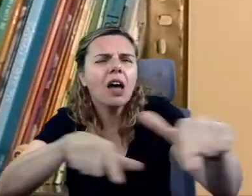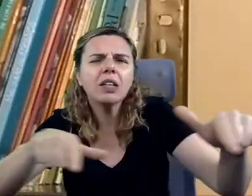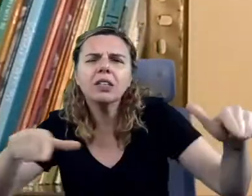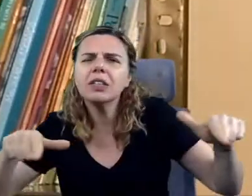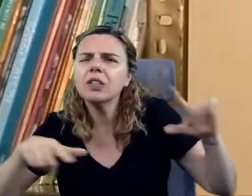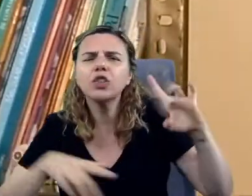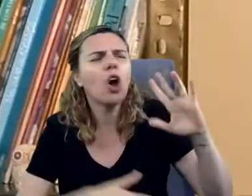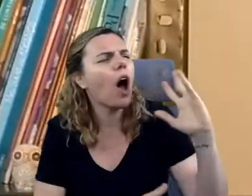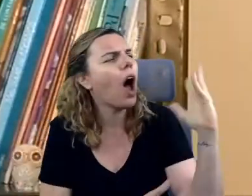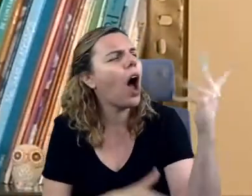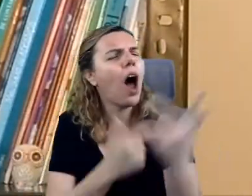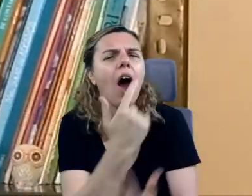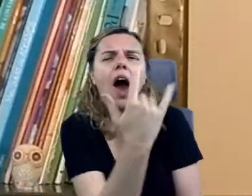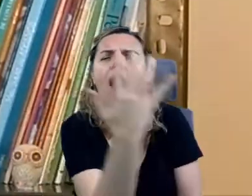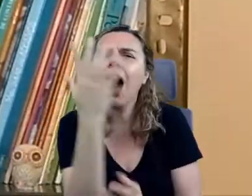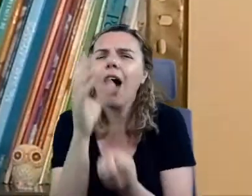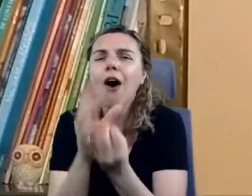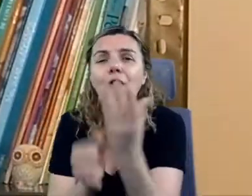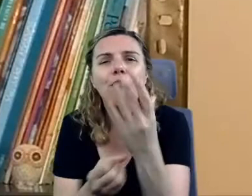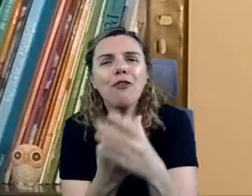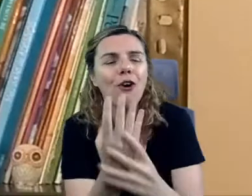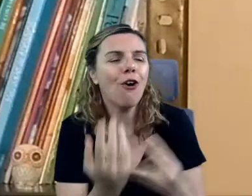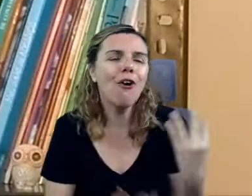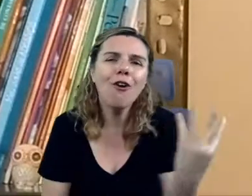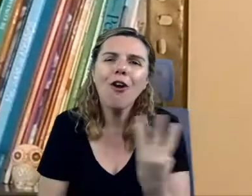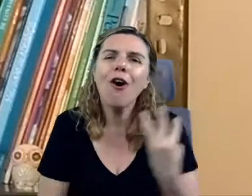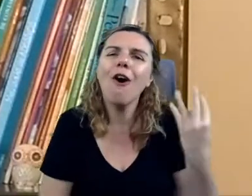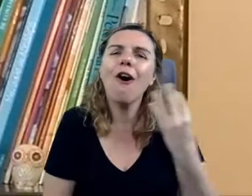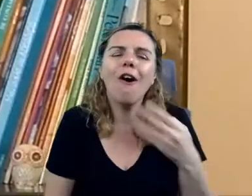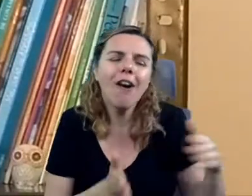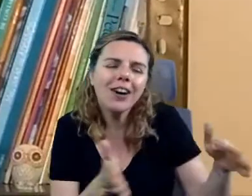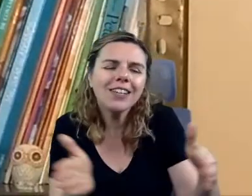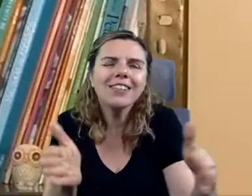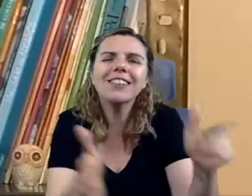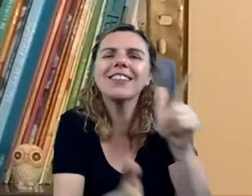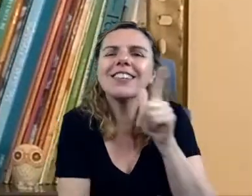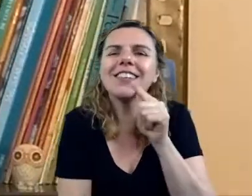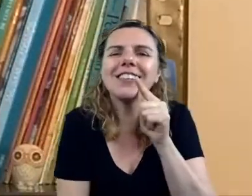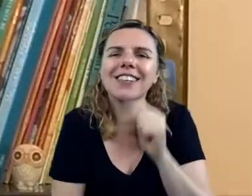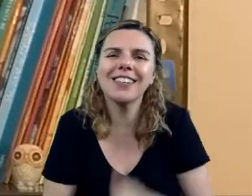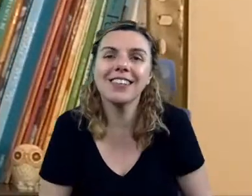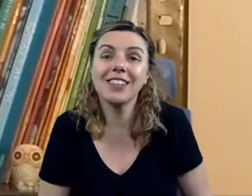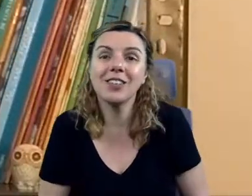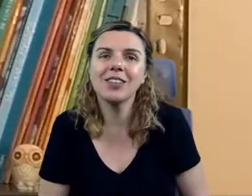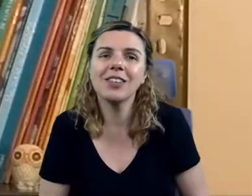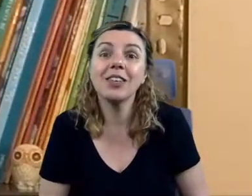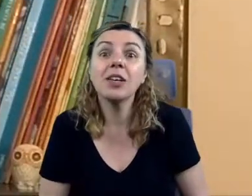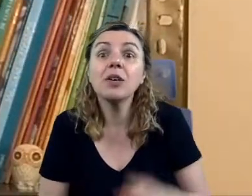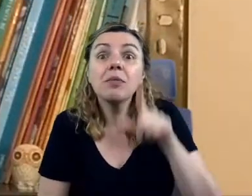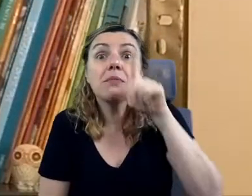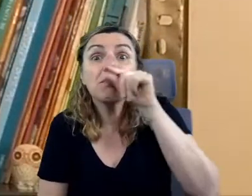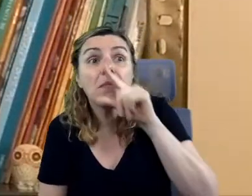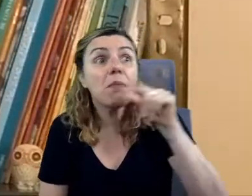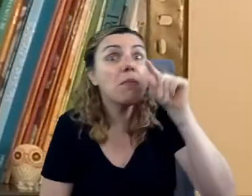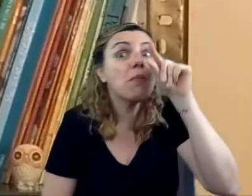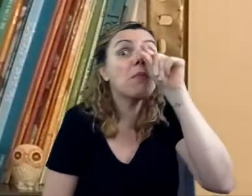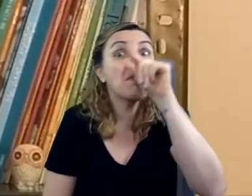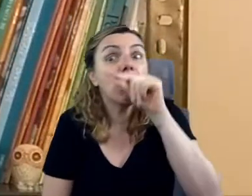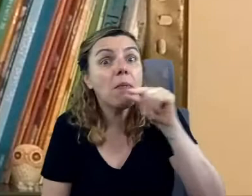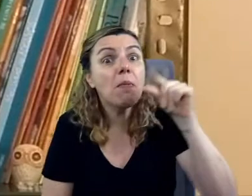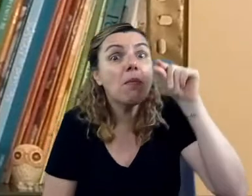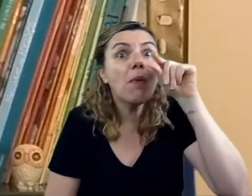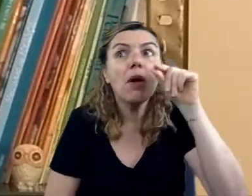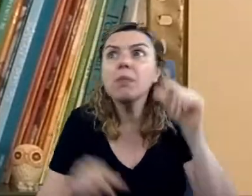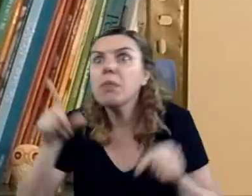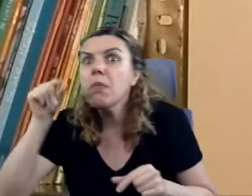mais, somente as árvores, as flores, nós e um riacho. E um pássaro começou a